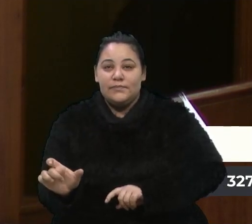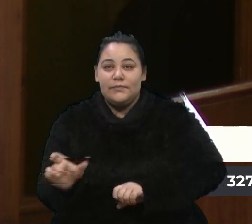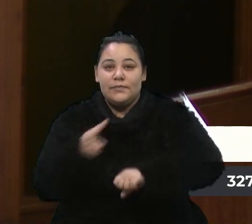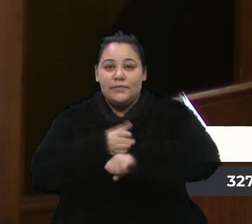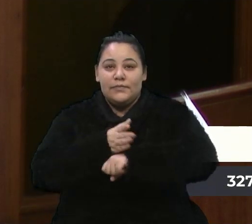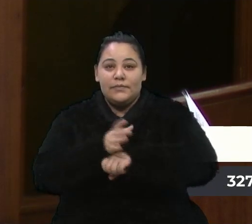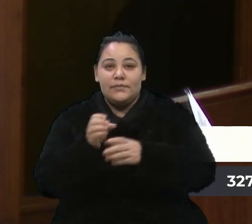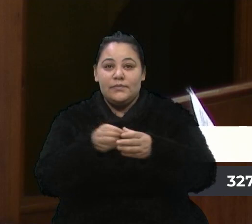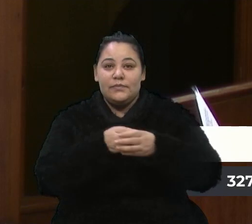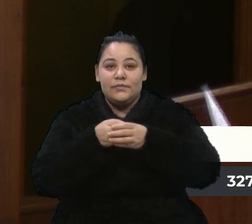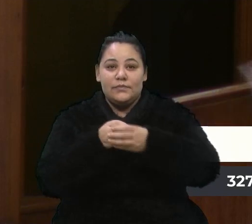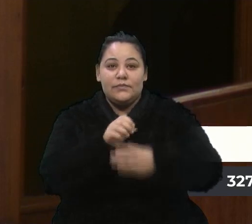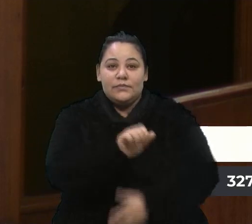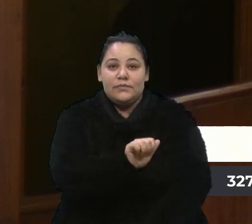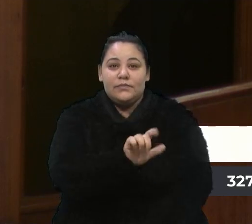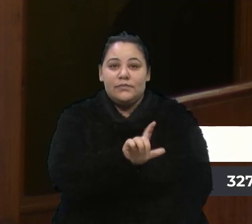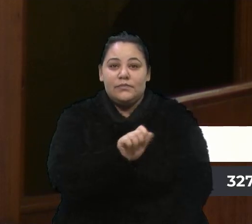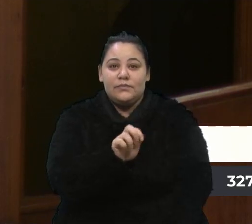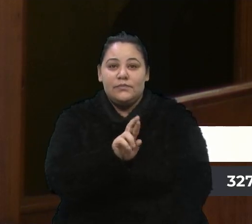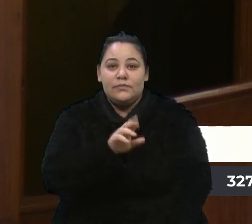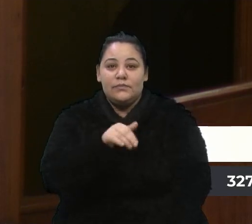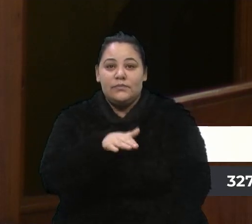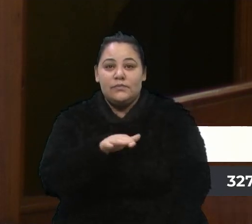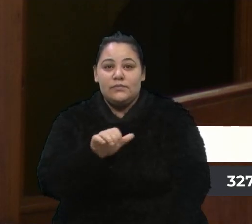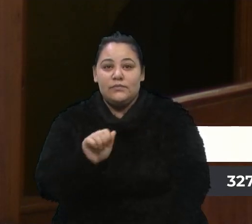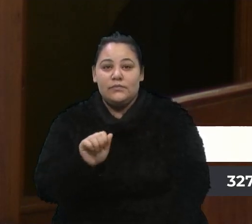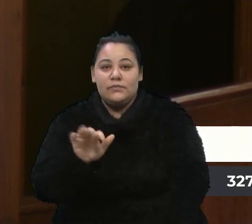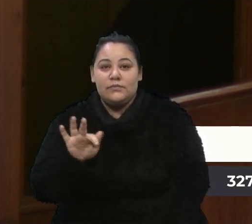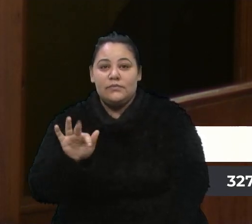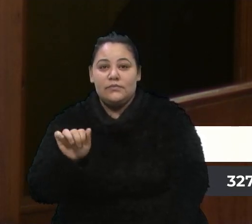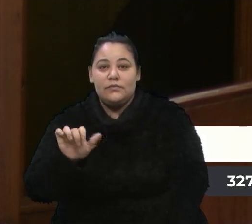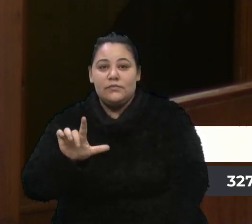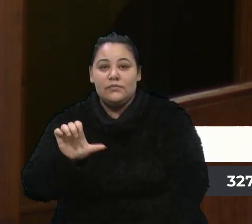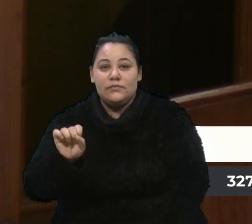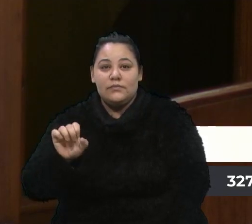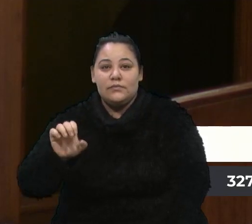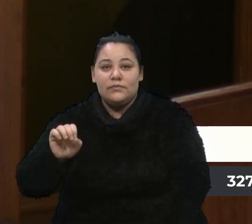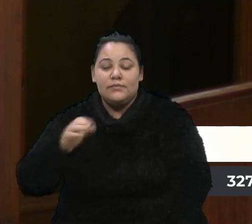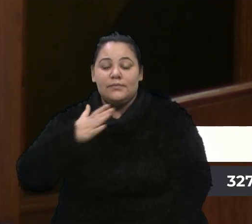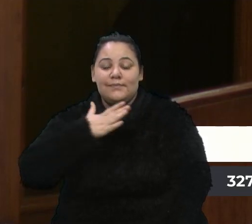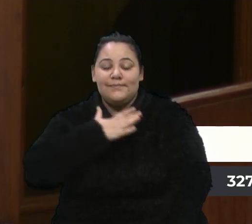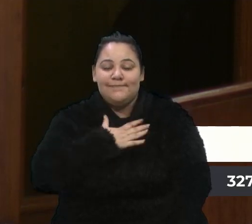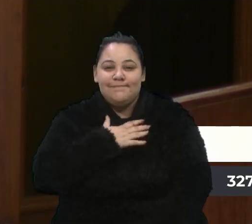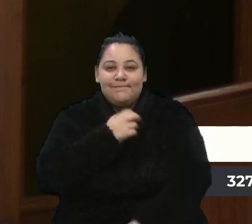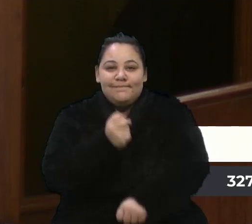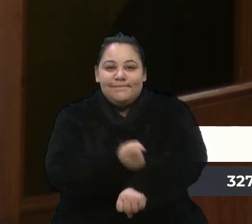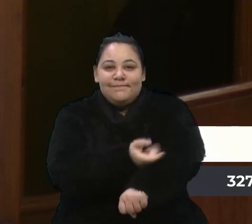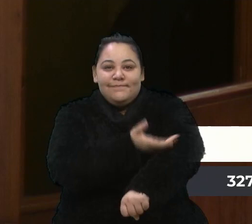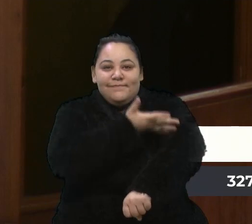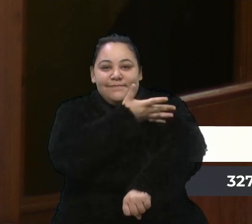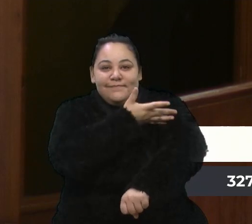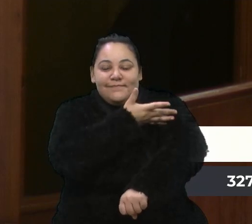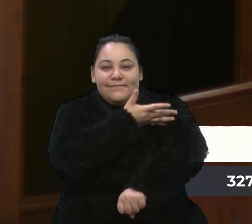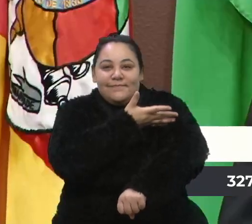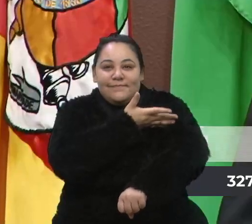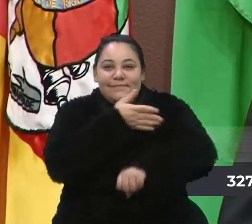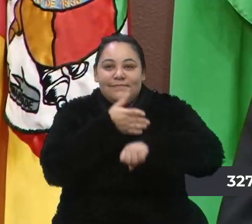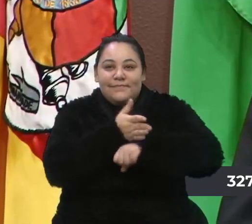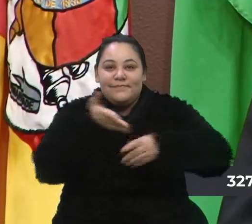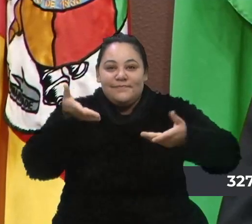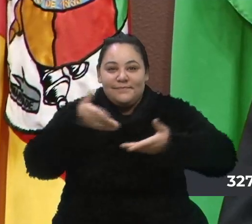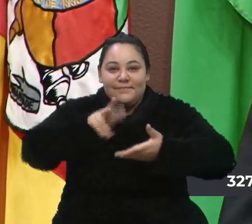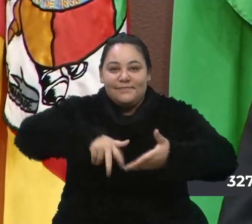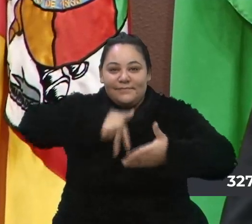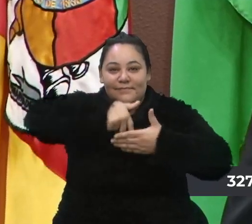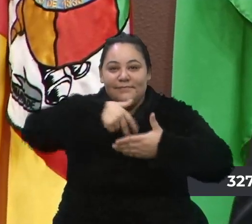Falso. Para mim é muito emocionante estar hoje aqui nessa tribuna falando